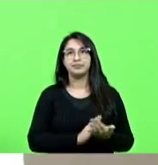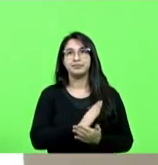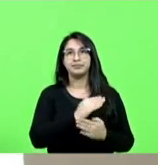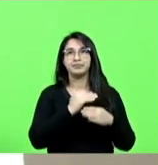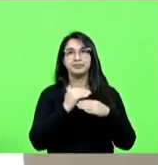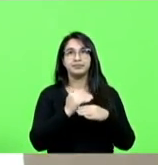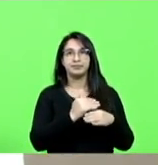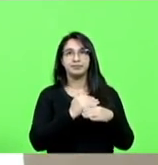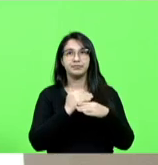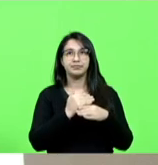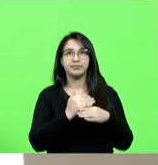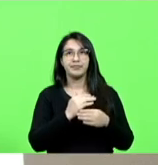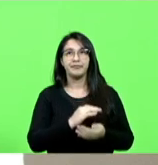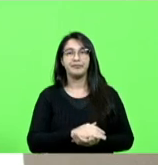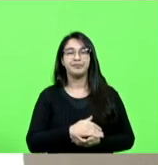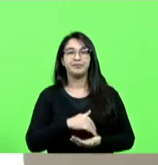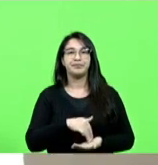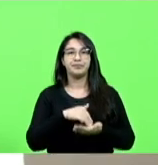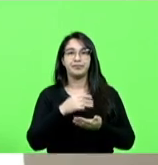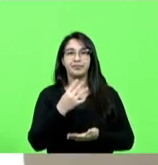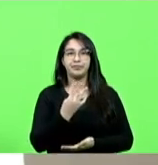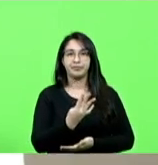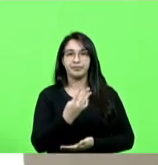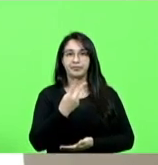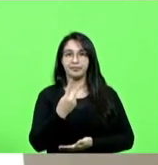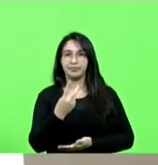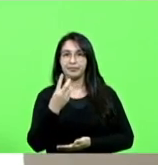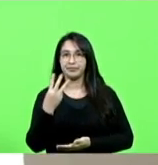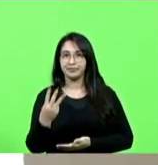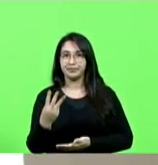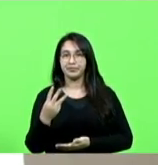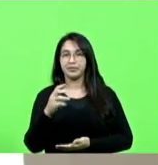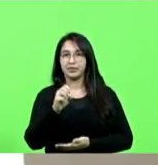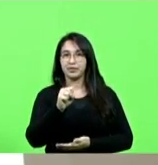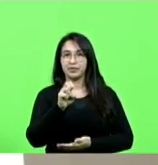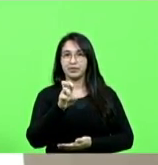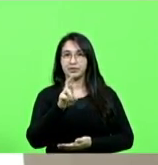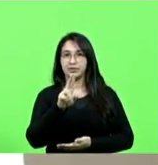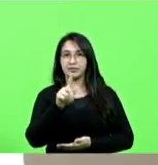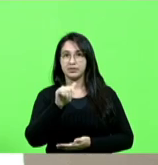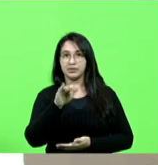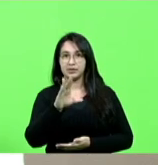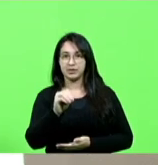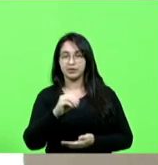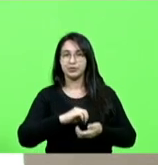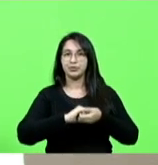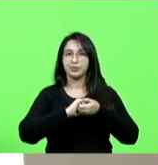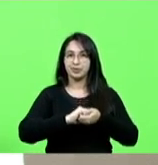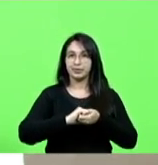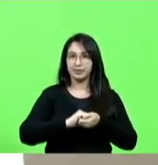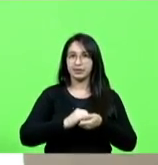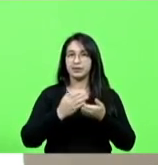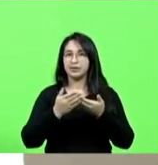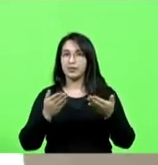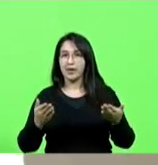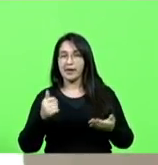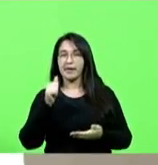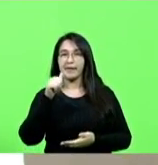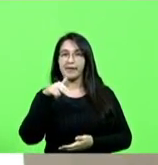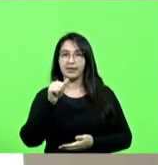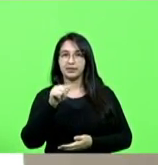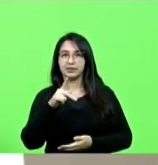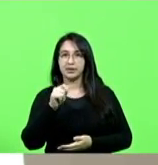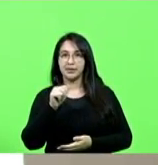Aprovado por unanimidade. Moção 423. Autor deputado Sérgio Mota. Cumprimentando os atletas remadores catarinenses. Ana Paula Souza,